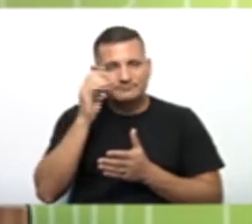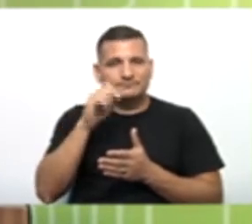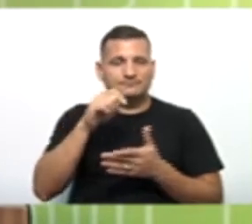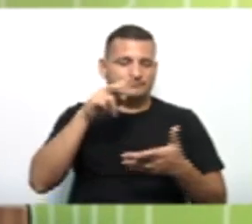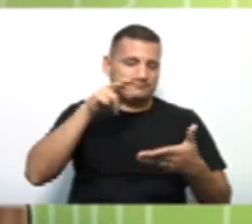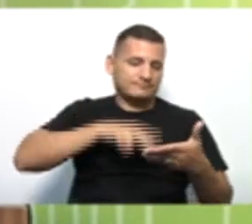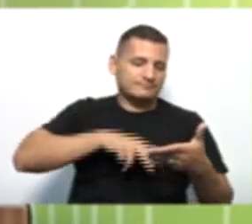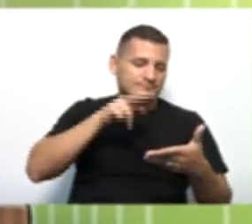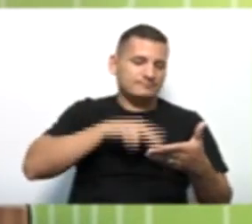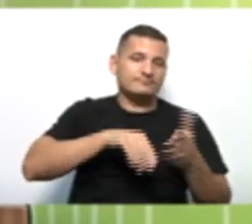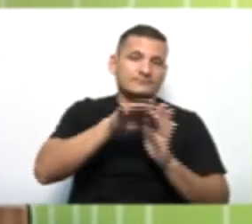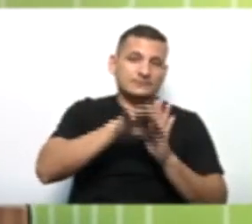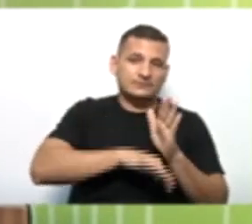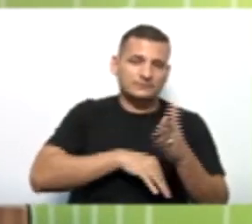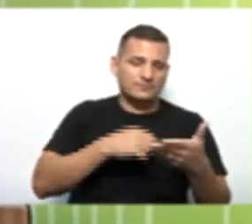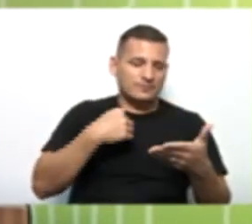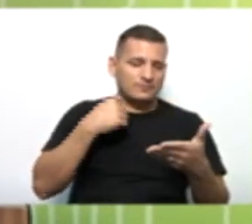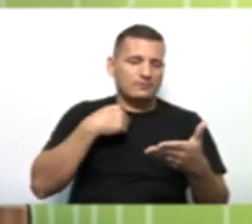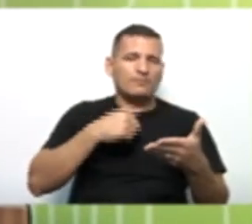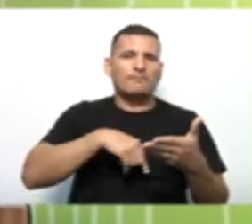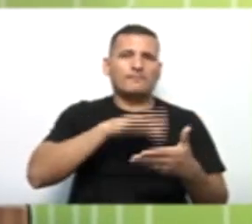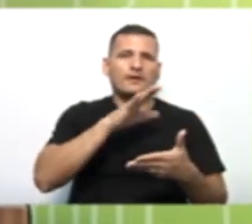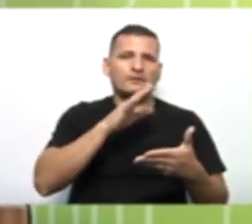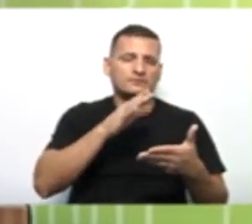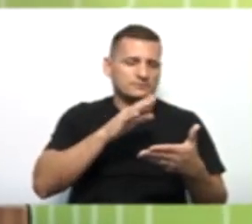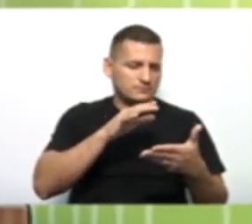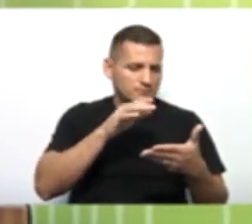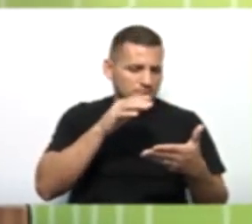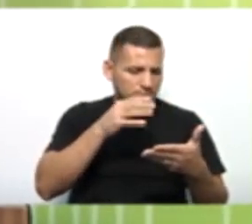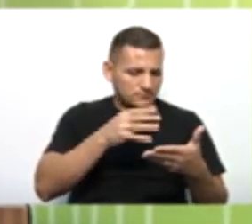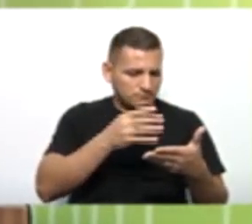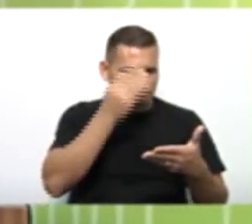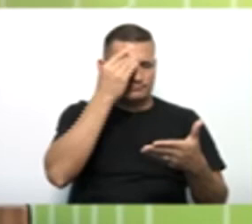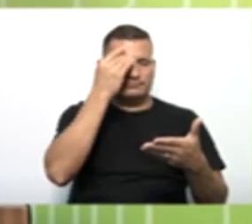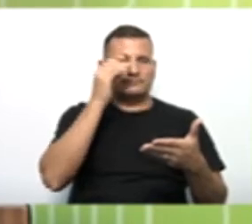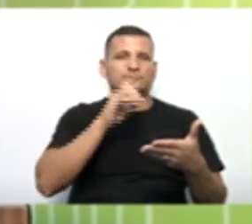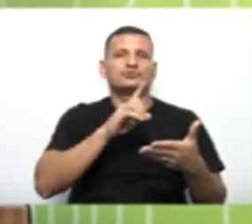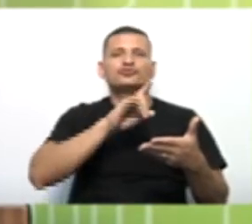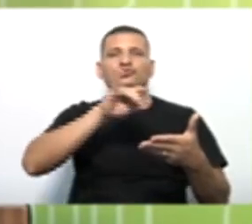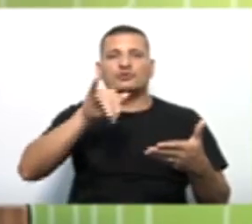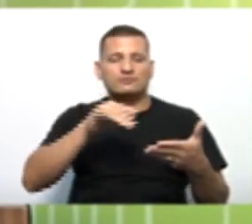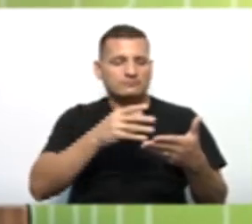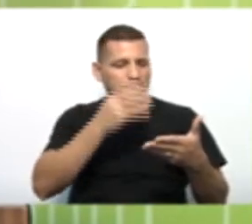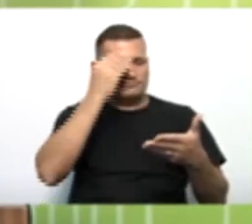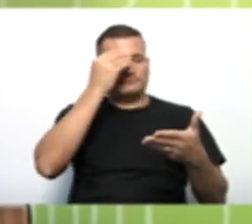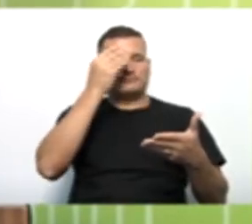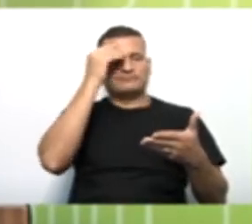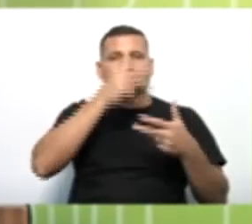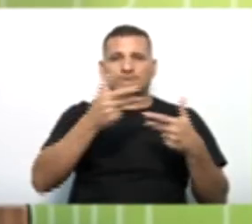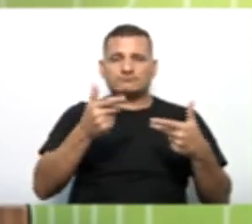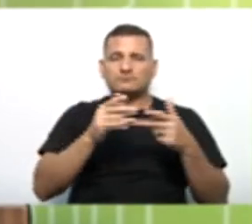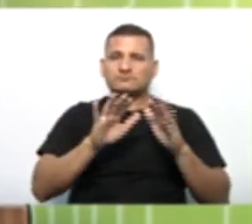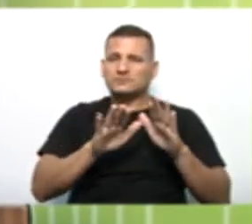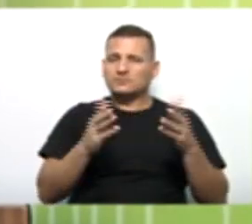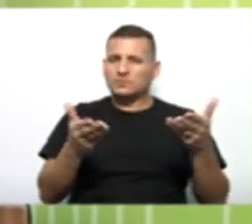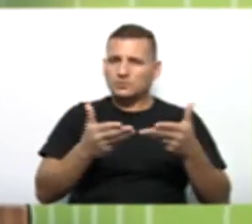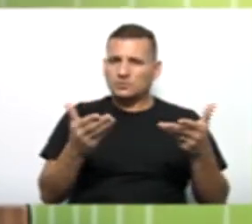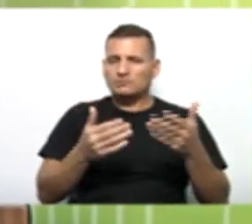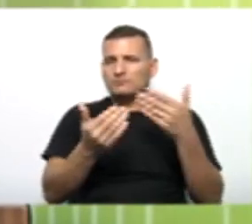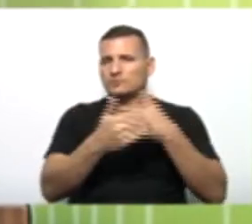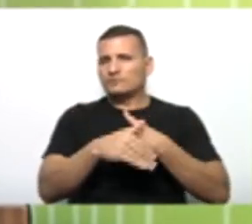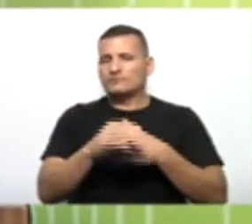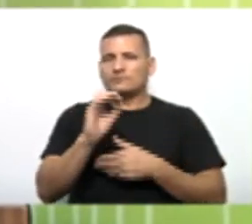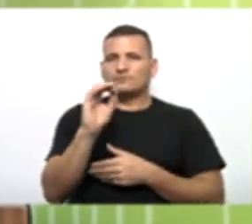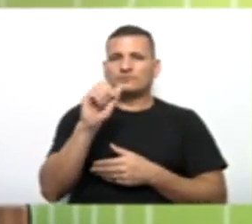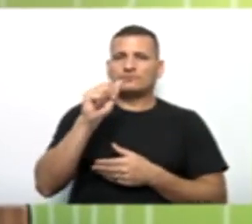quando eu lia textos me preocupando em fatos me preocupando e datas e hoje praticamente todas as provas a